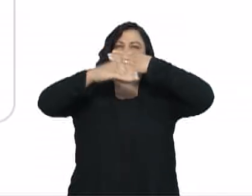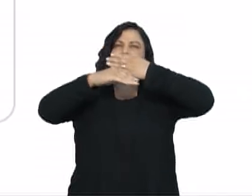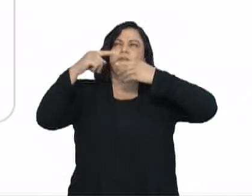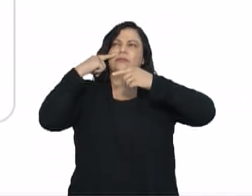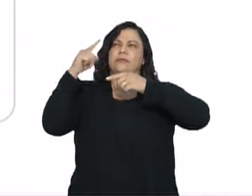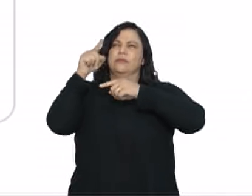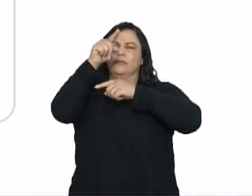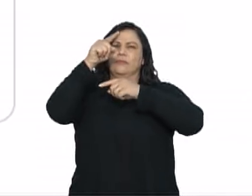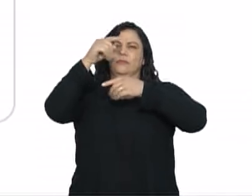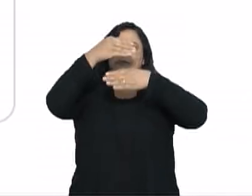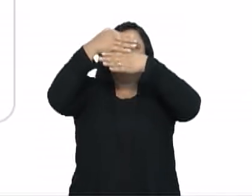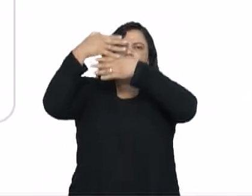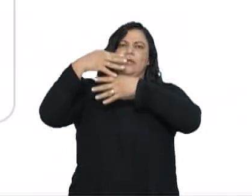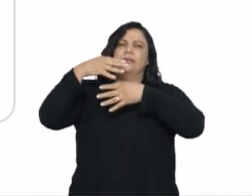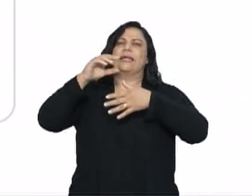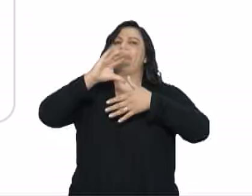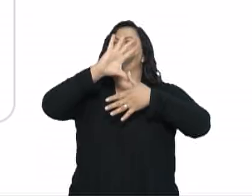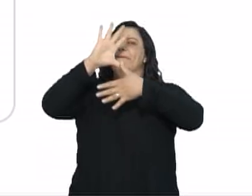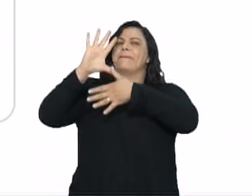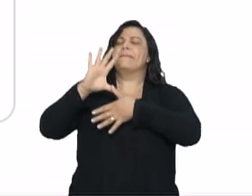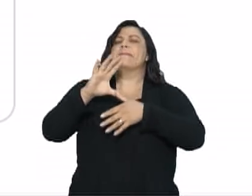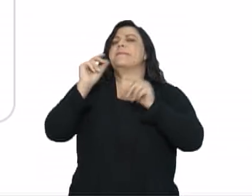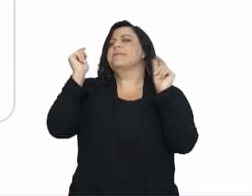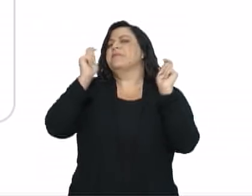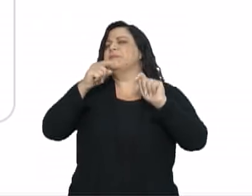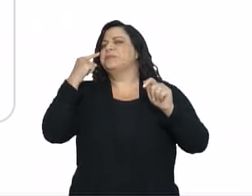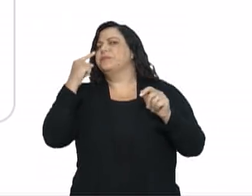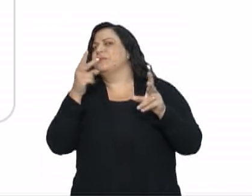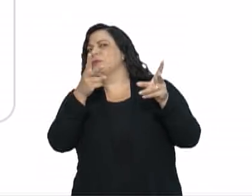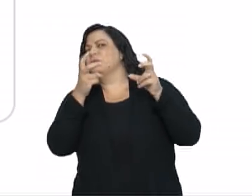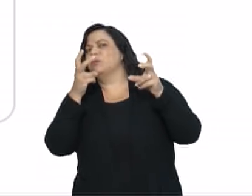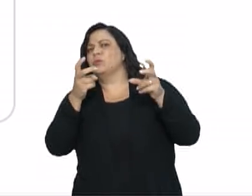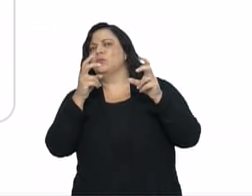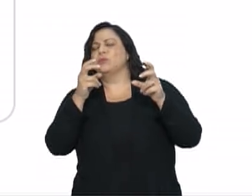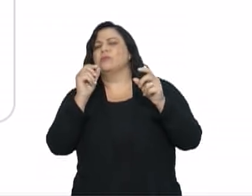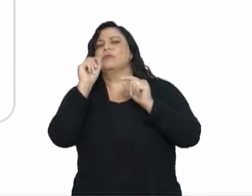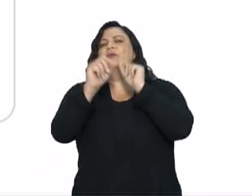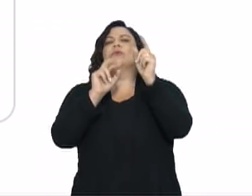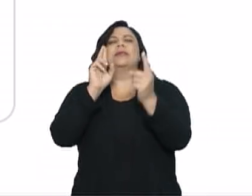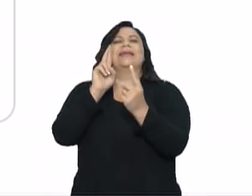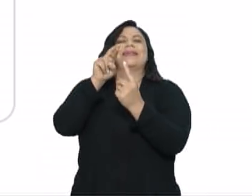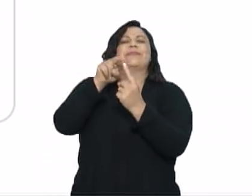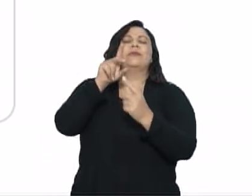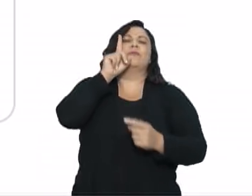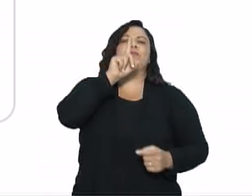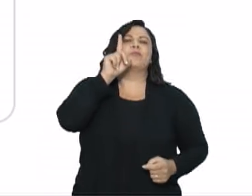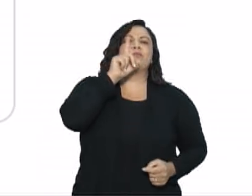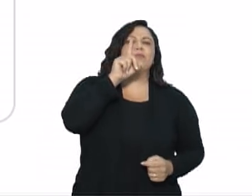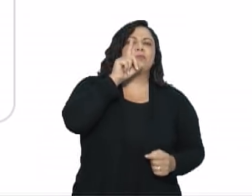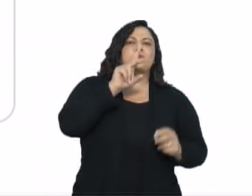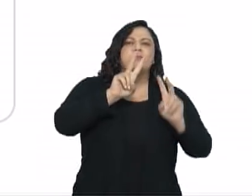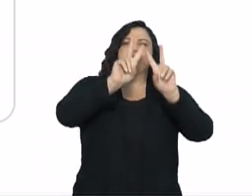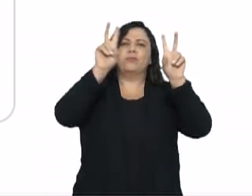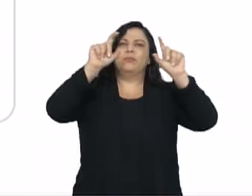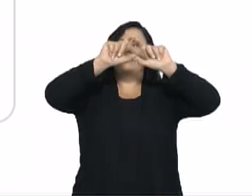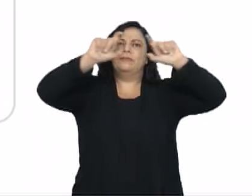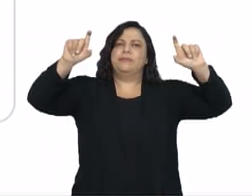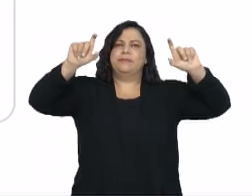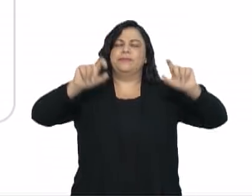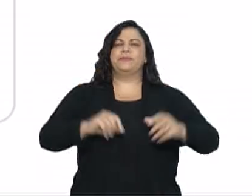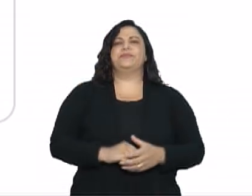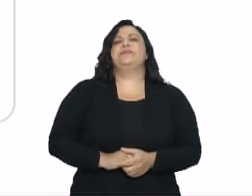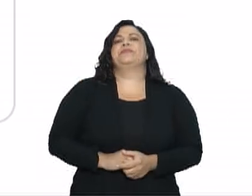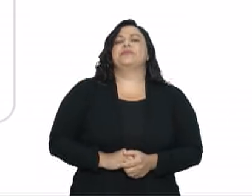tracejada. Vê o que representa, neste caso, os Estados Unidos. Qual que é o título do gráfico? Renda